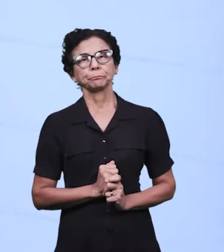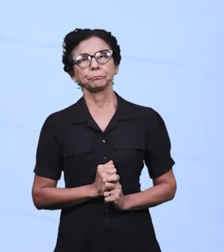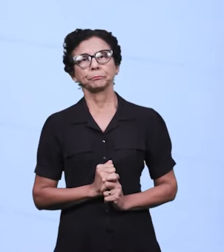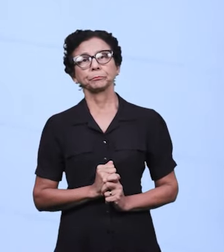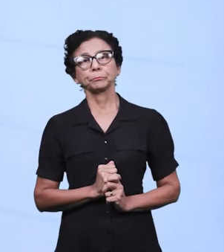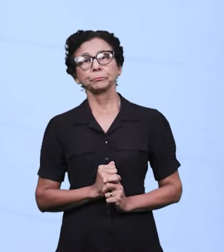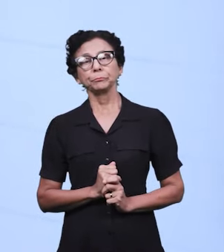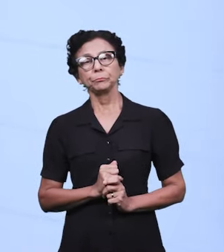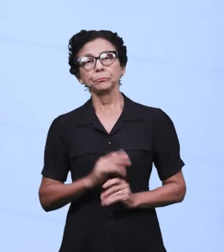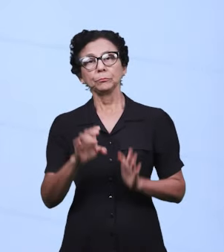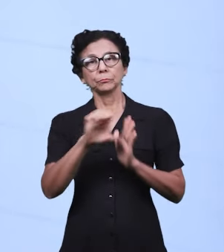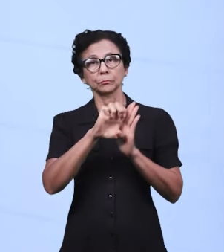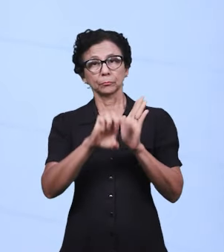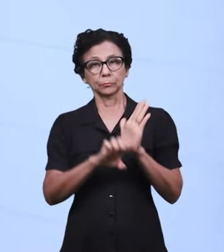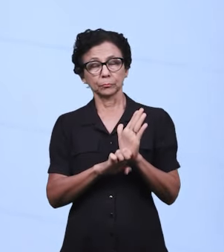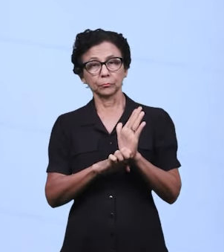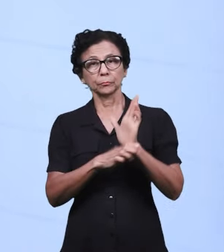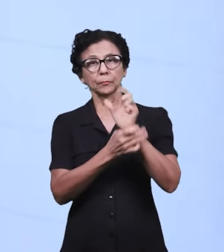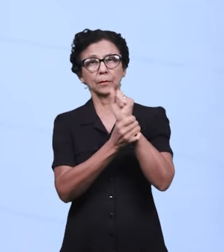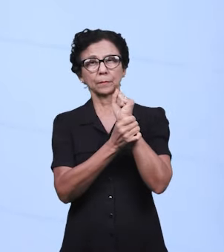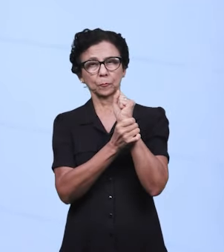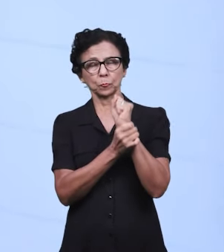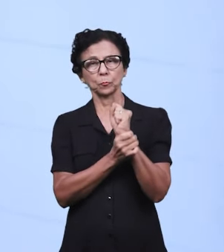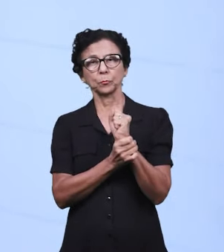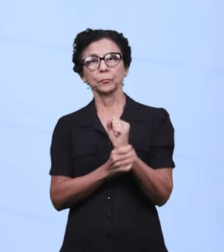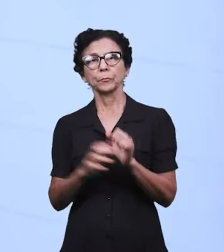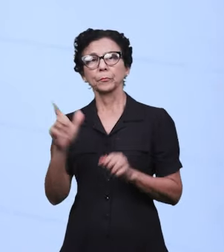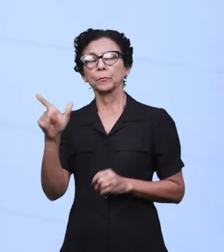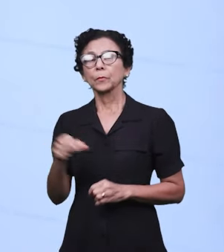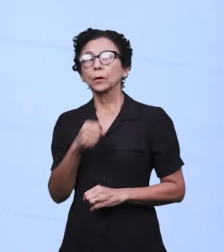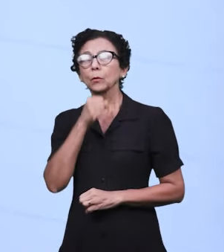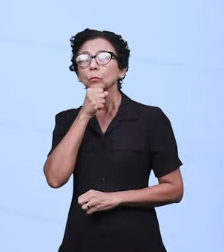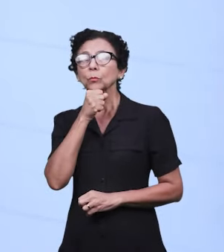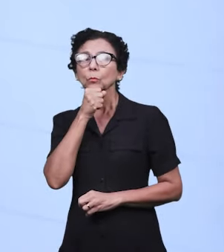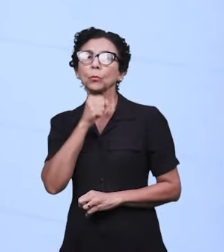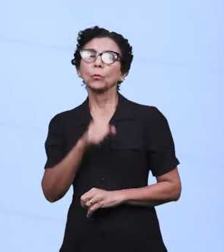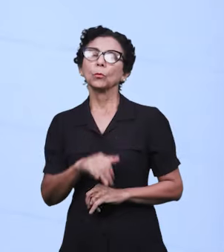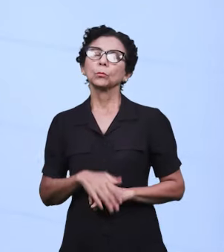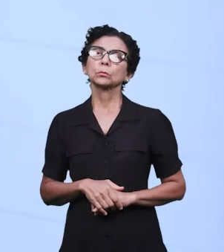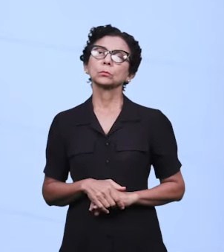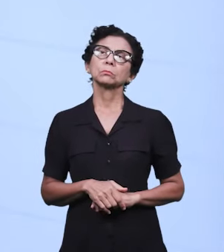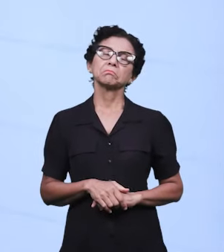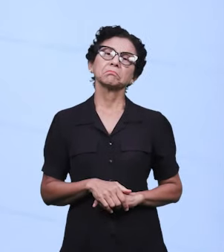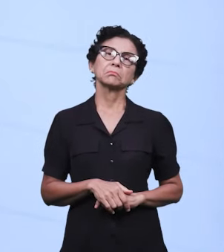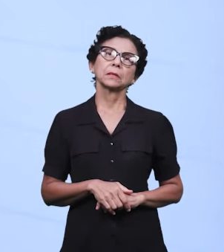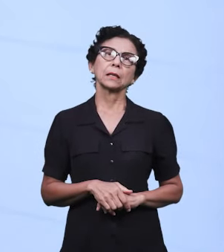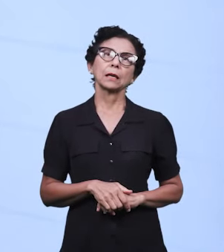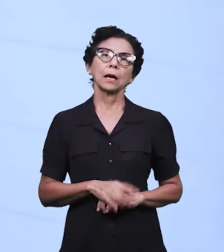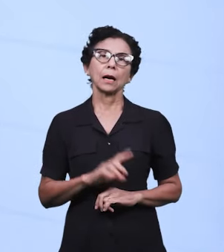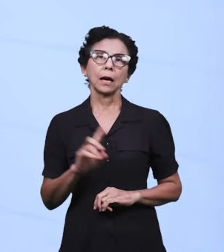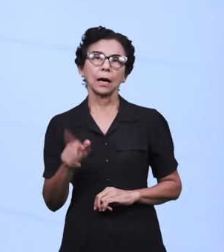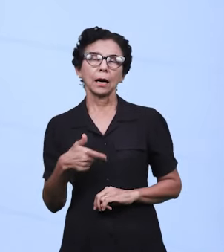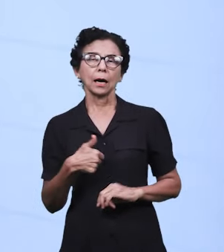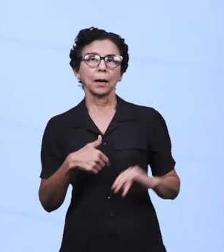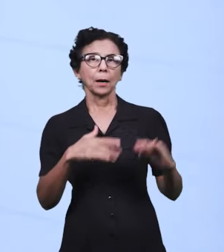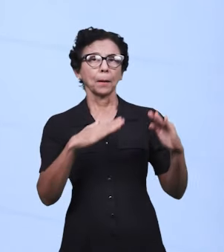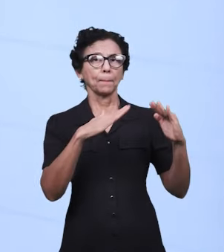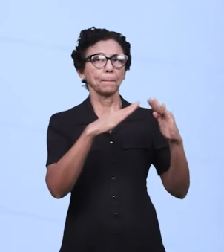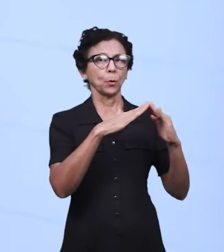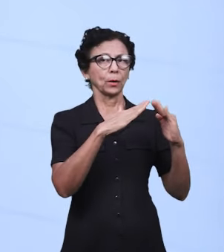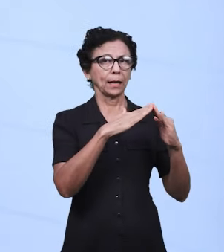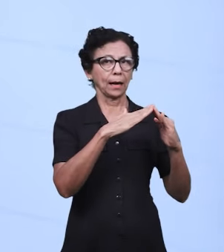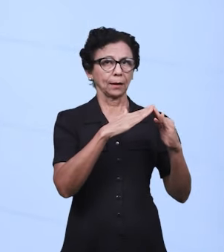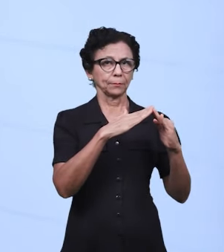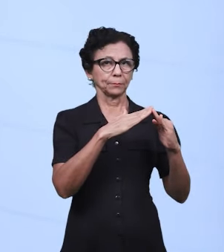ele garante, ele assegura, né, à pessoa idosa o direito à habitação de